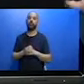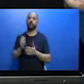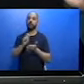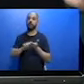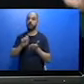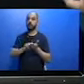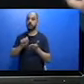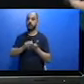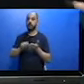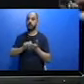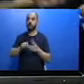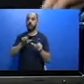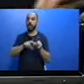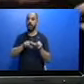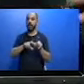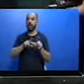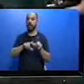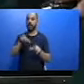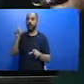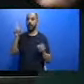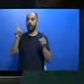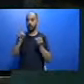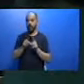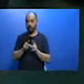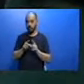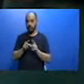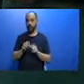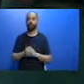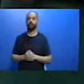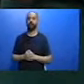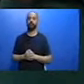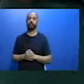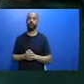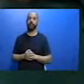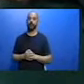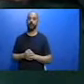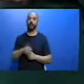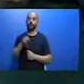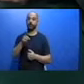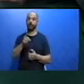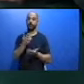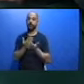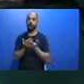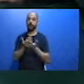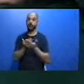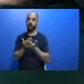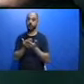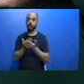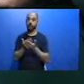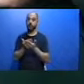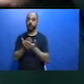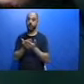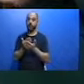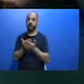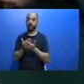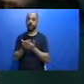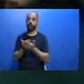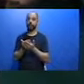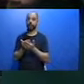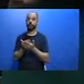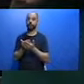letra minúscula e vocês estudaram também os adjetivos que que são adjetivos